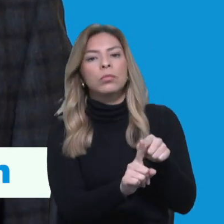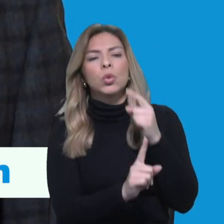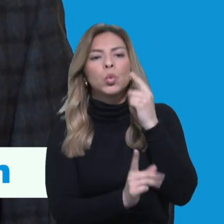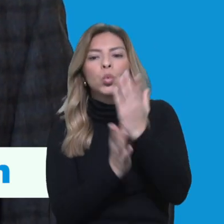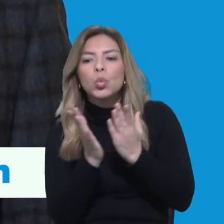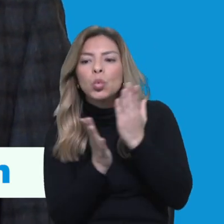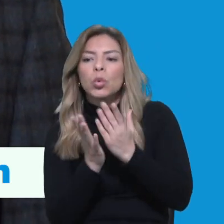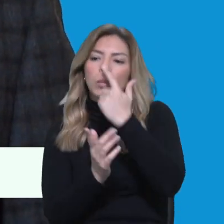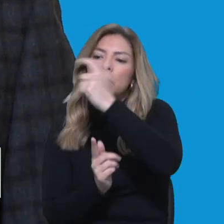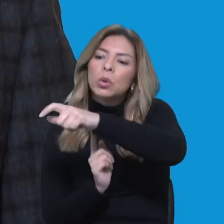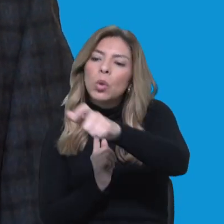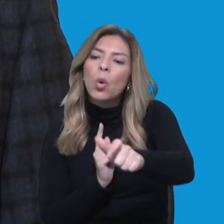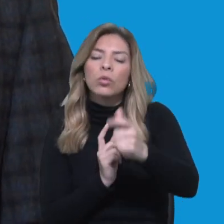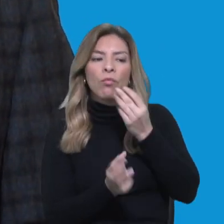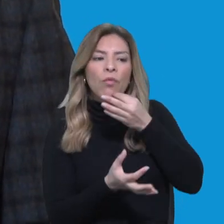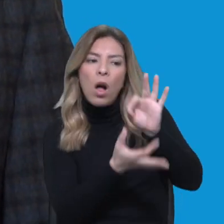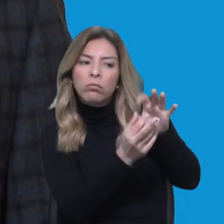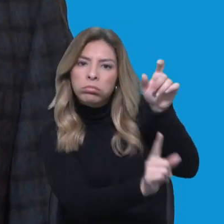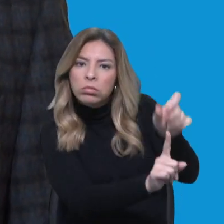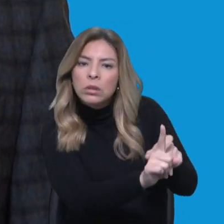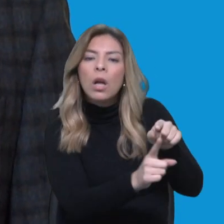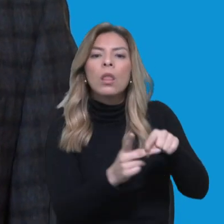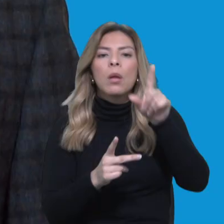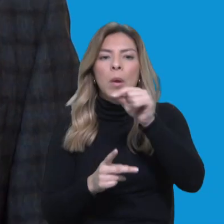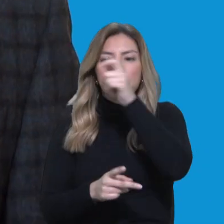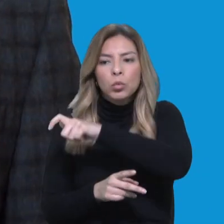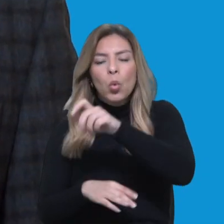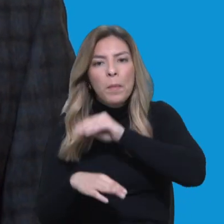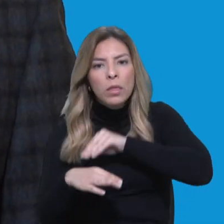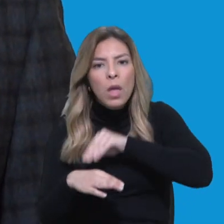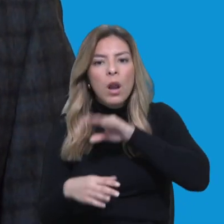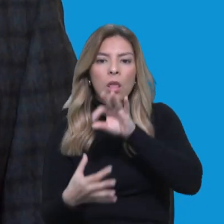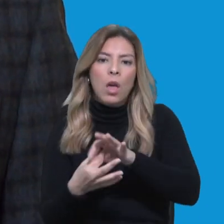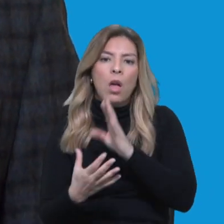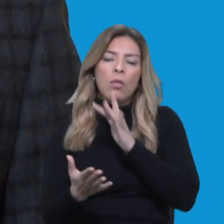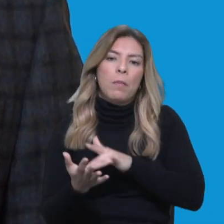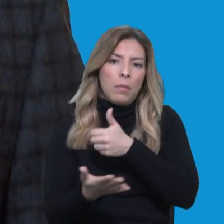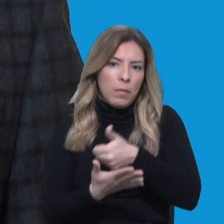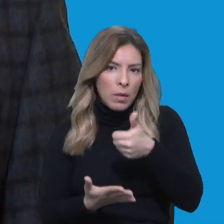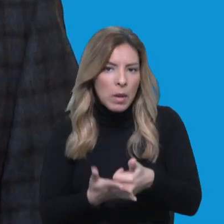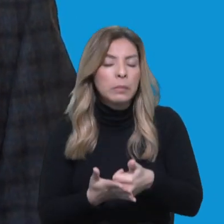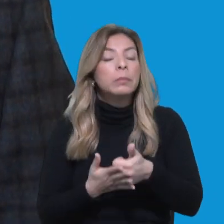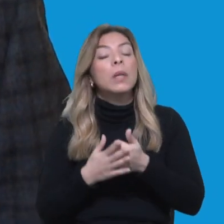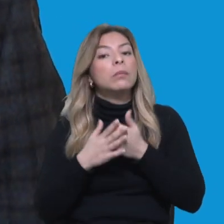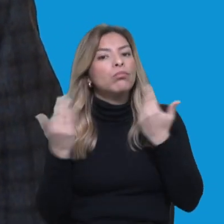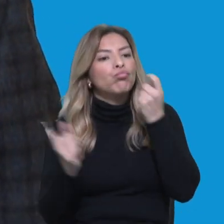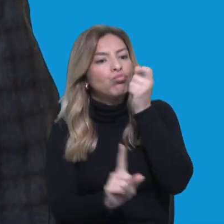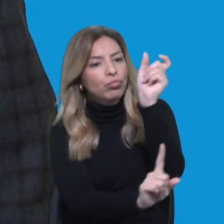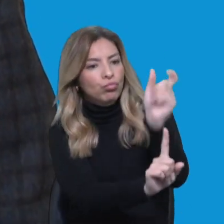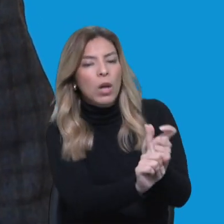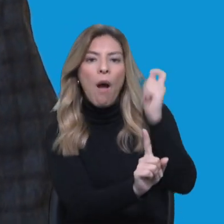e comentadores e passagens da Escritura, é um evangelista de